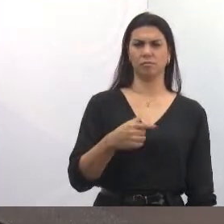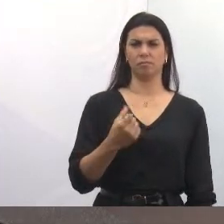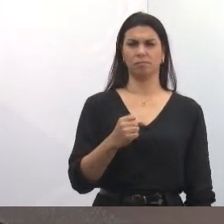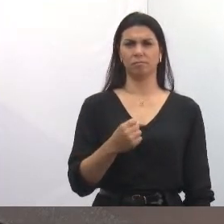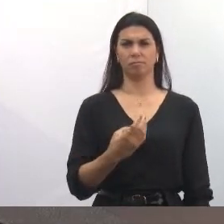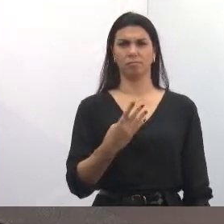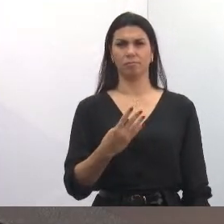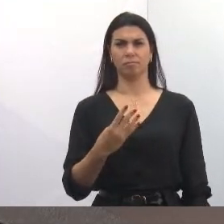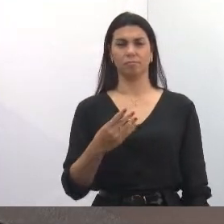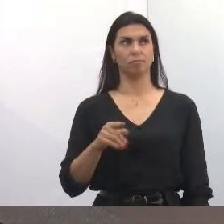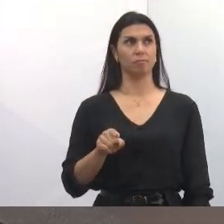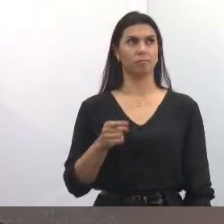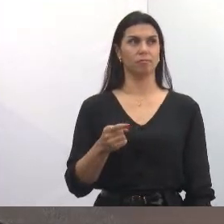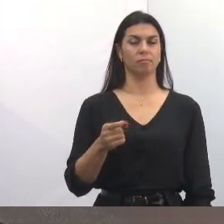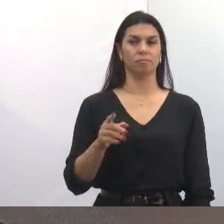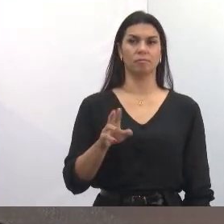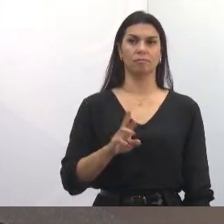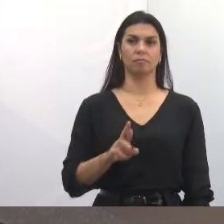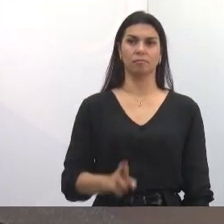R$ 7.784.002?